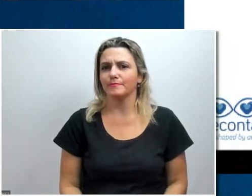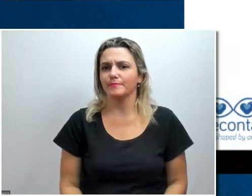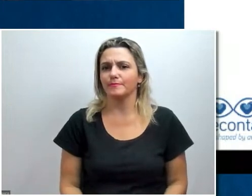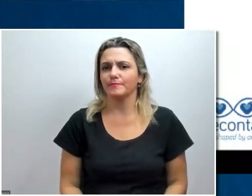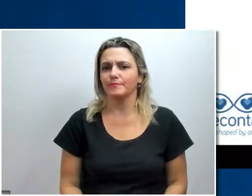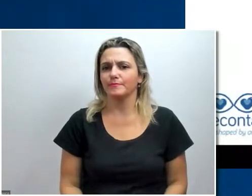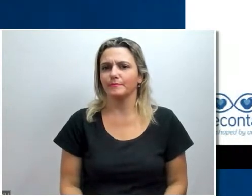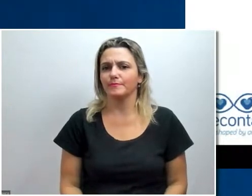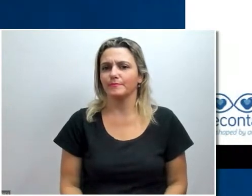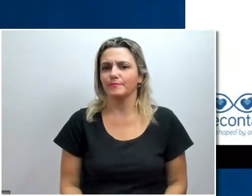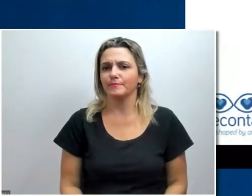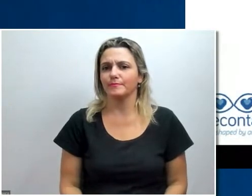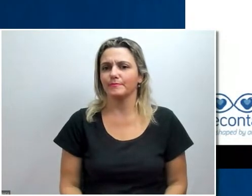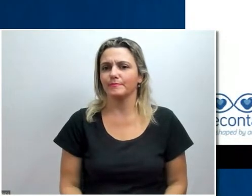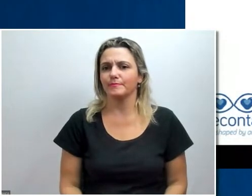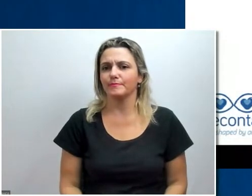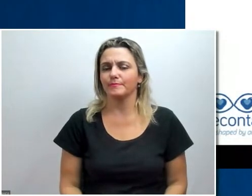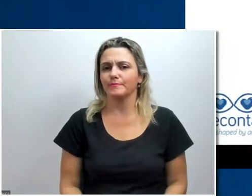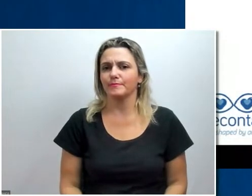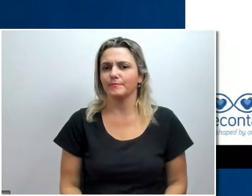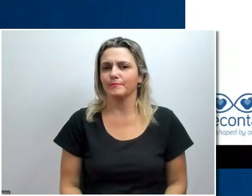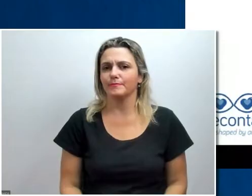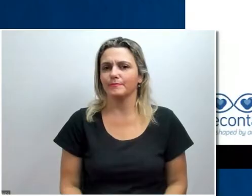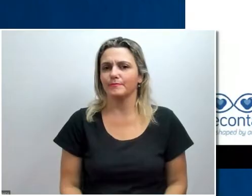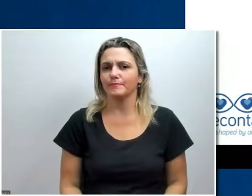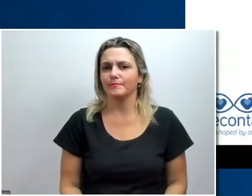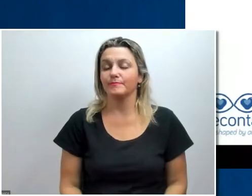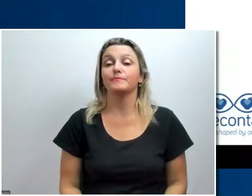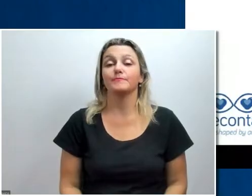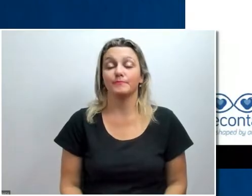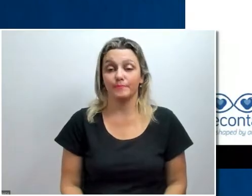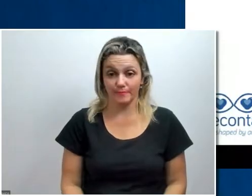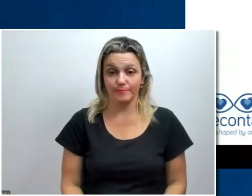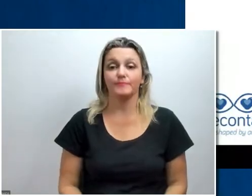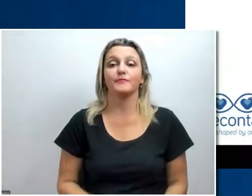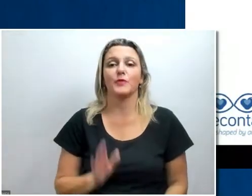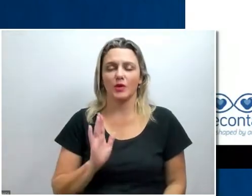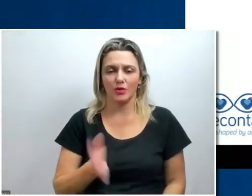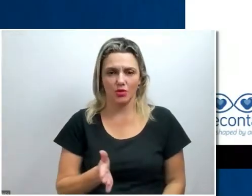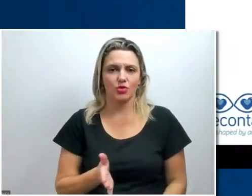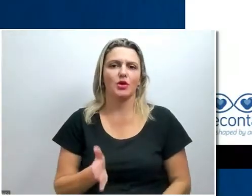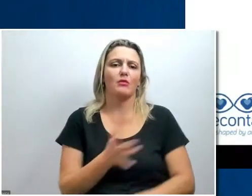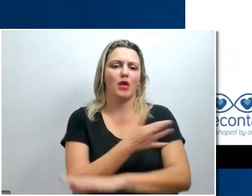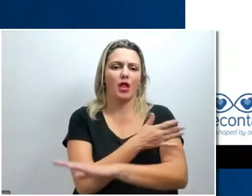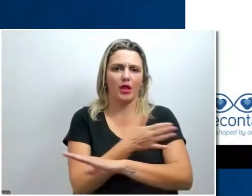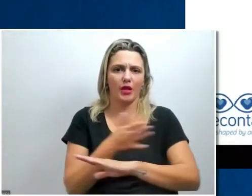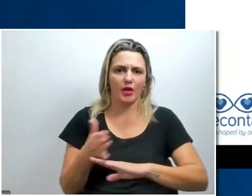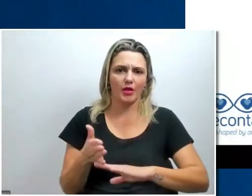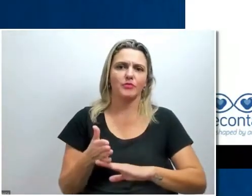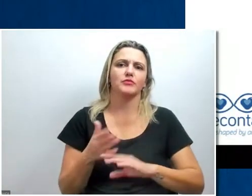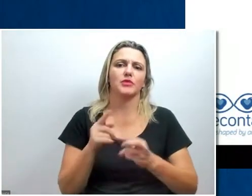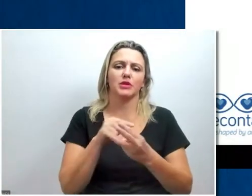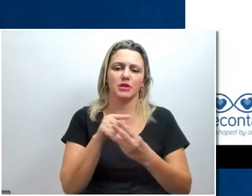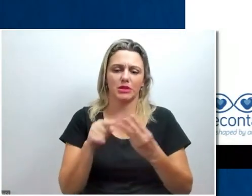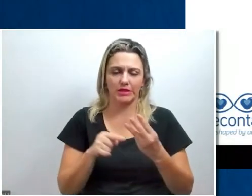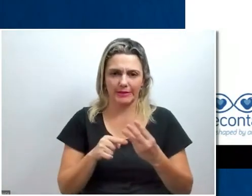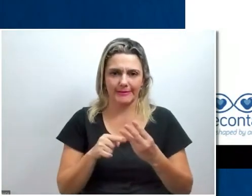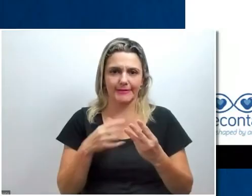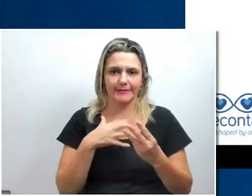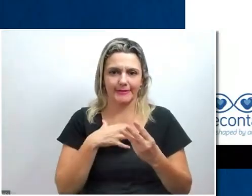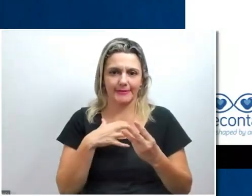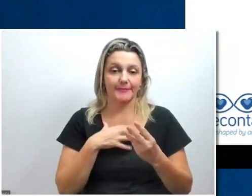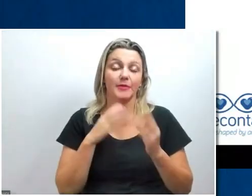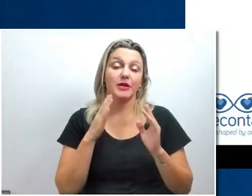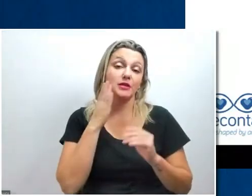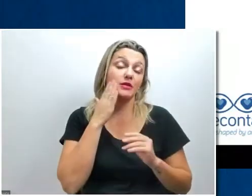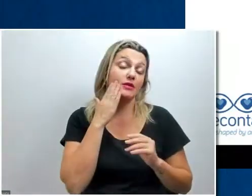os 3 anos de idade, já passaram pelo menos por uma dessas situações, se não pelas 3. Mas a gente sabe, né, doutor, que cada